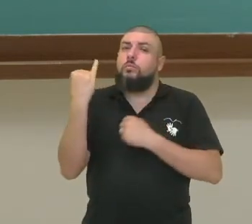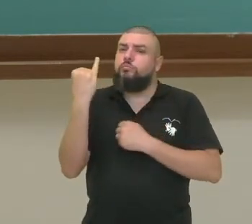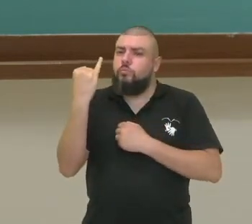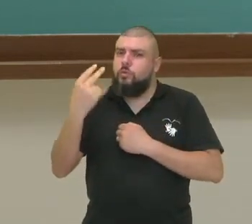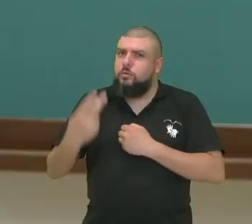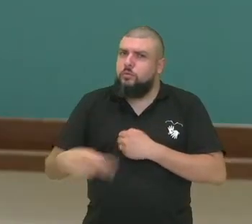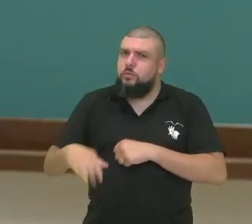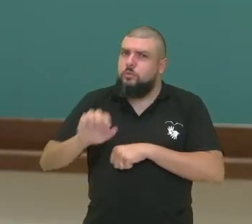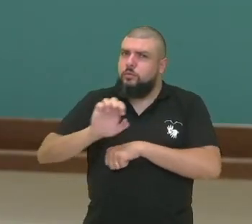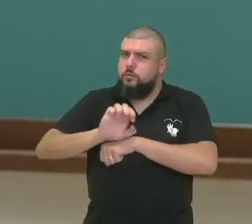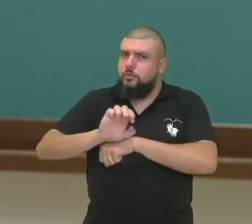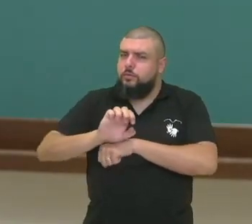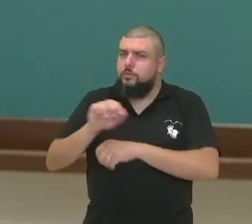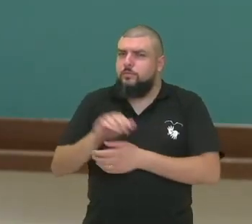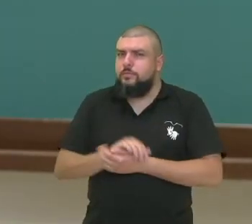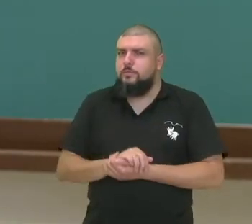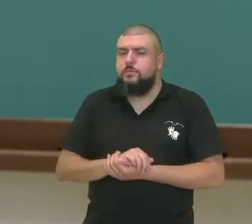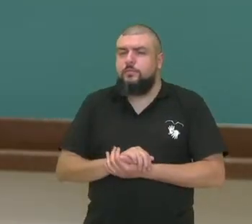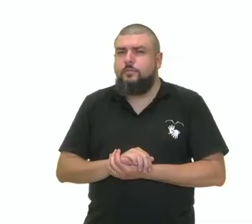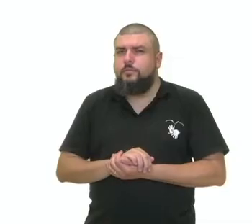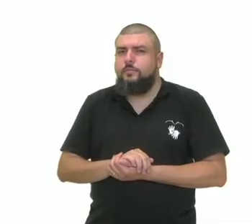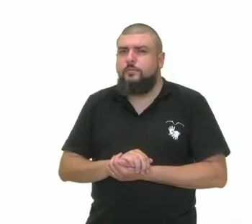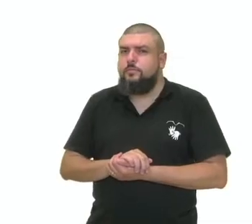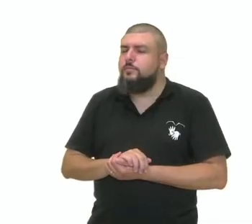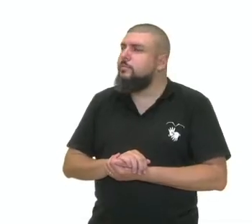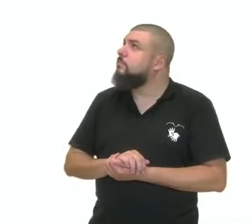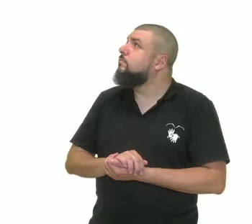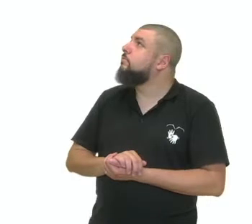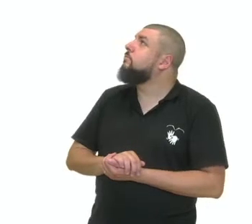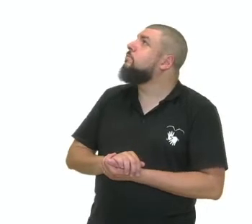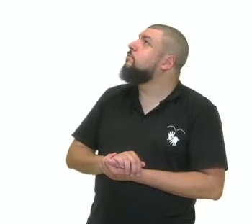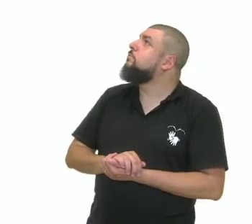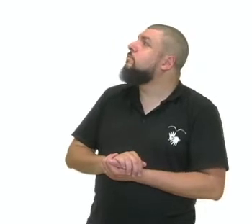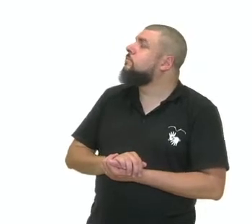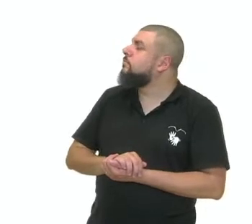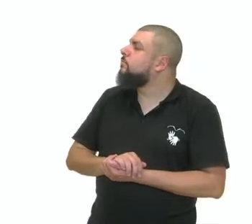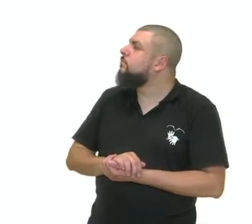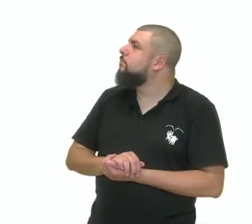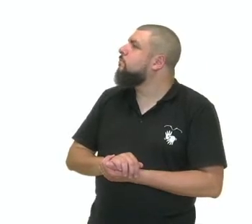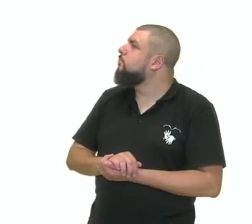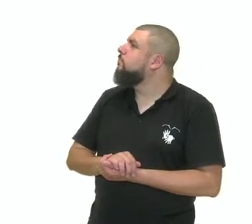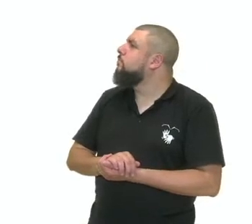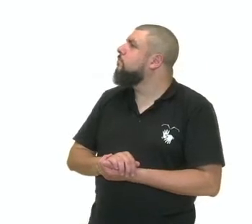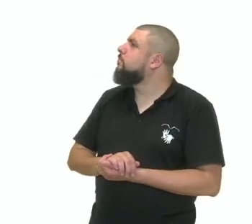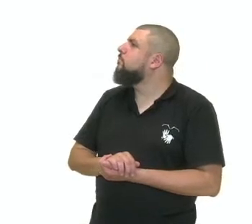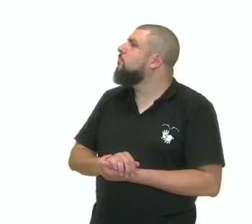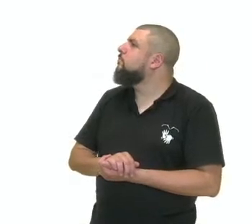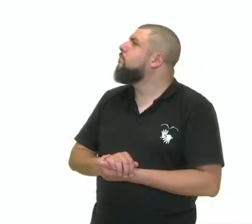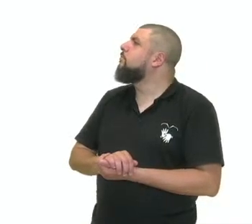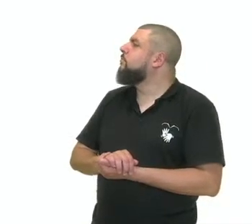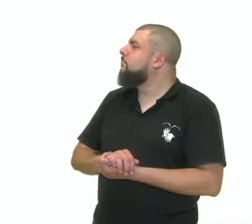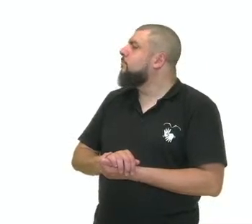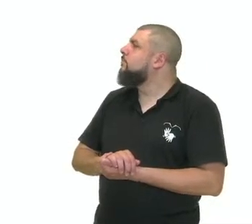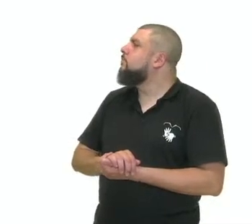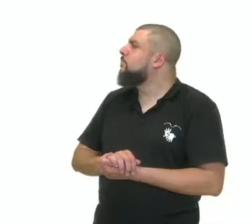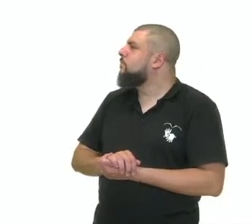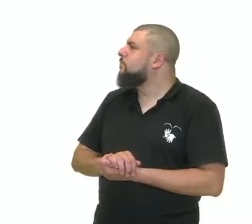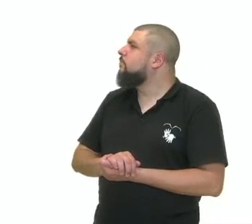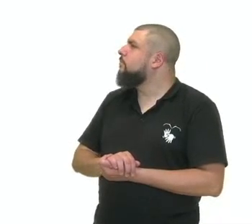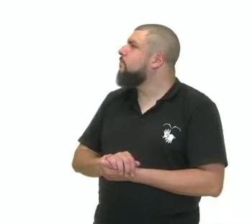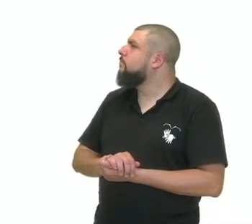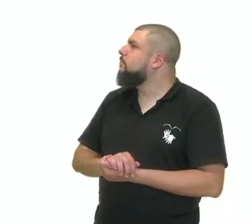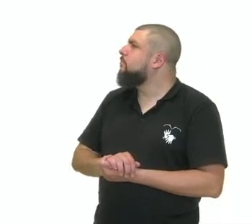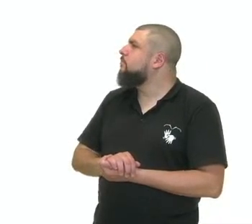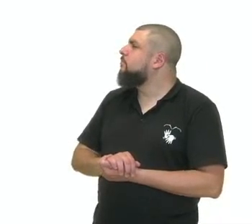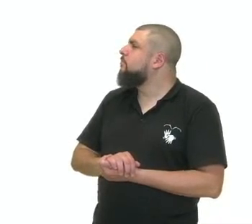símbolos são esses? Então, o símbolo traz um lavrador cultivando o solo, indicando as origens agrícolas do estado.